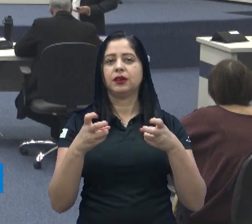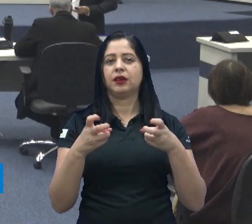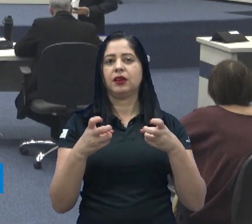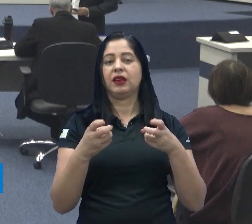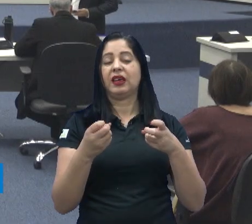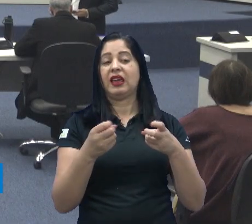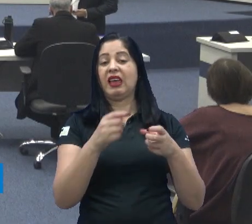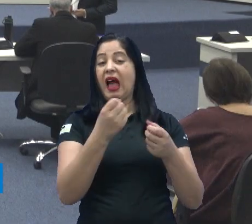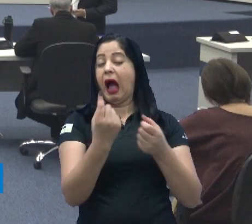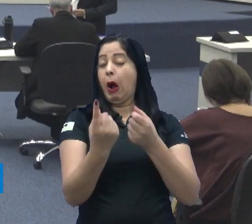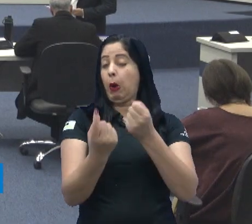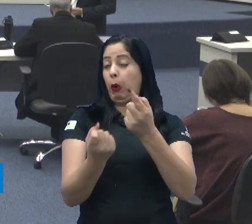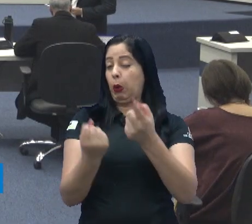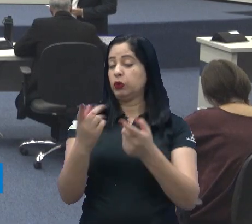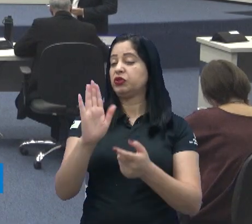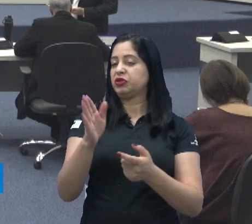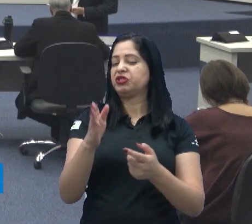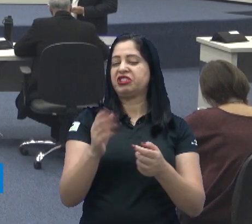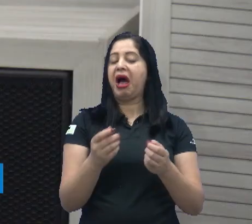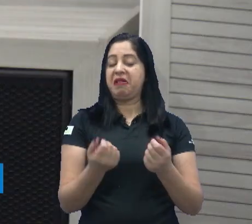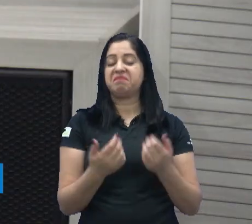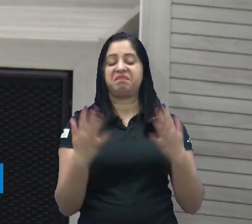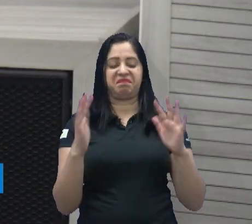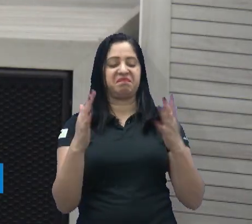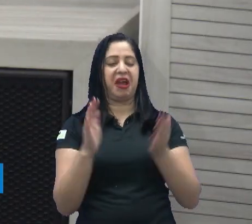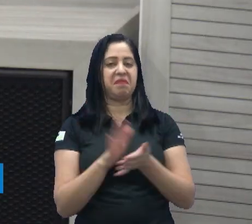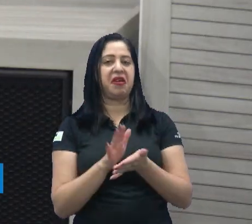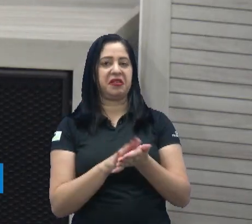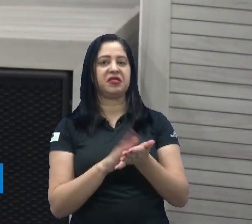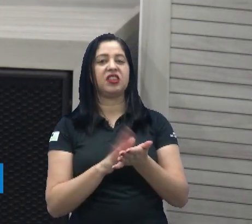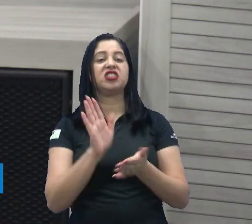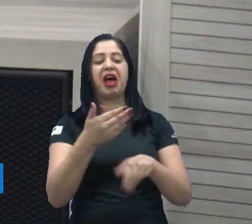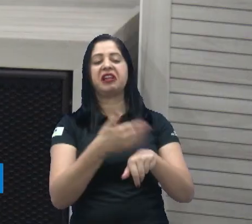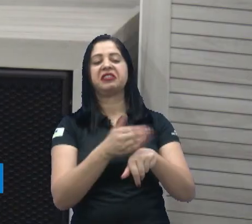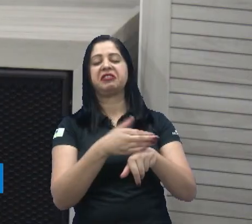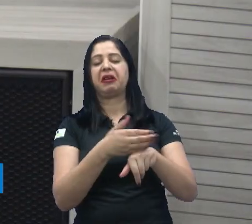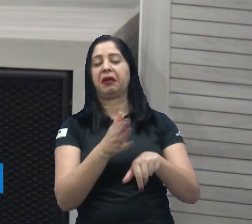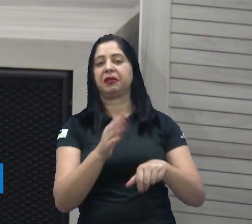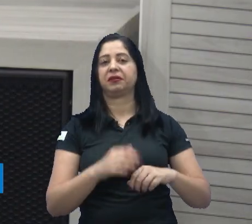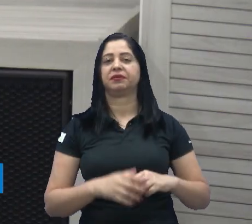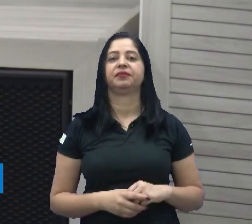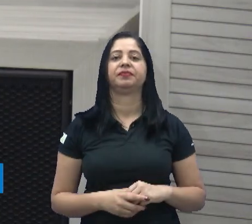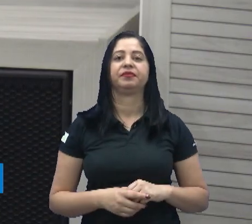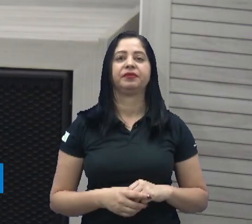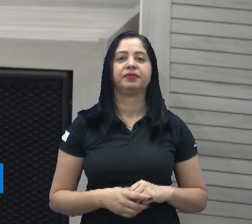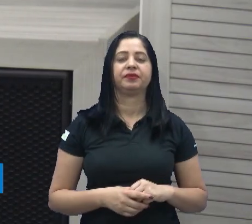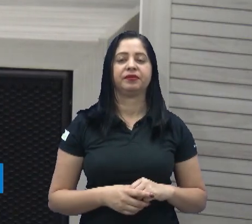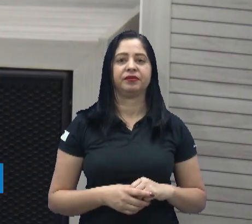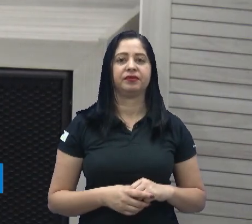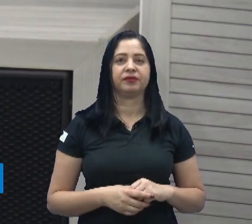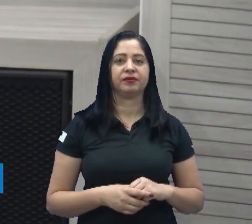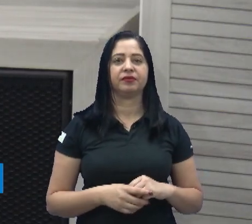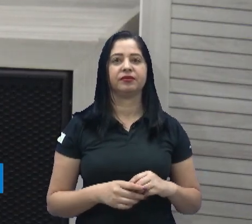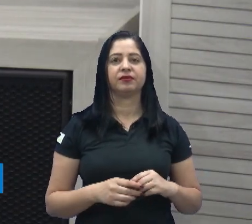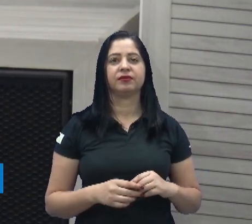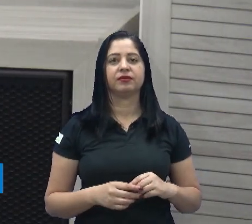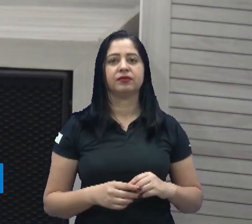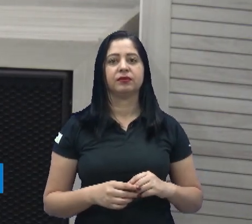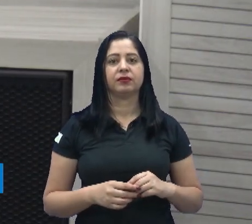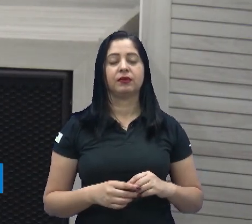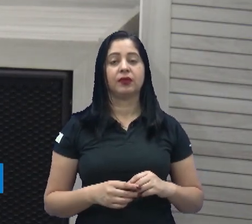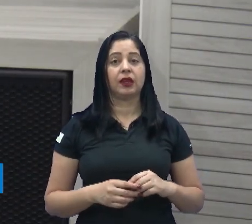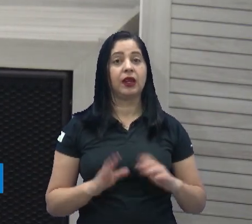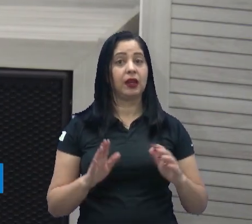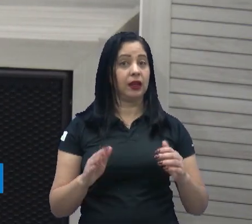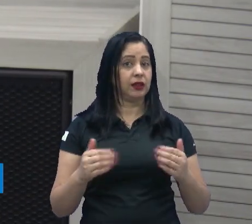acompanhando a base. Muito bem, estão de parabéns. Estão treinando bem. E segundo que nós tivemos na reunião da Frente